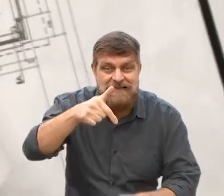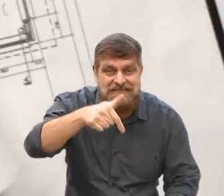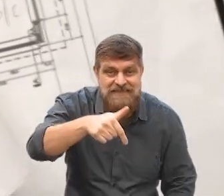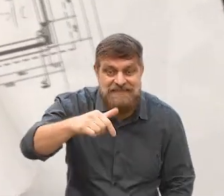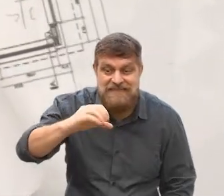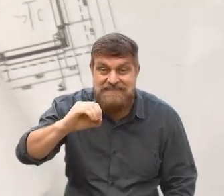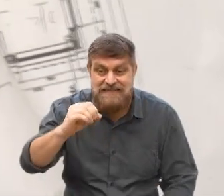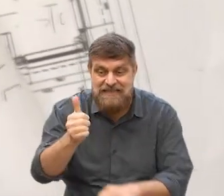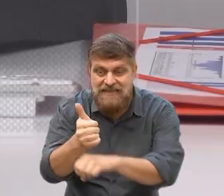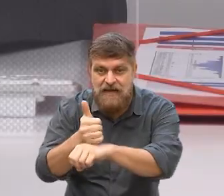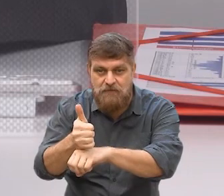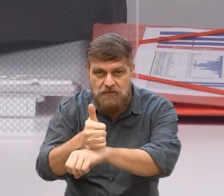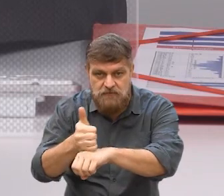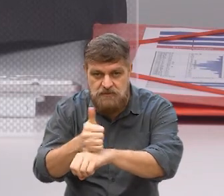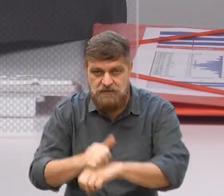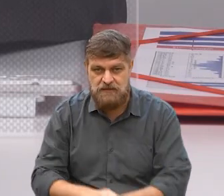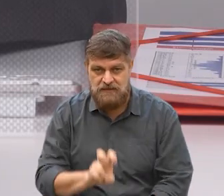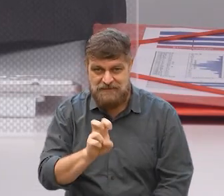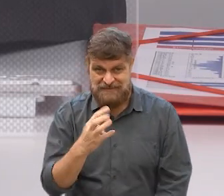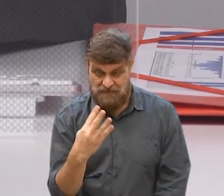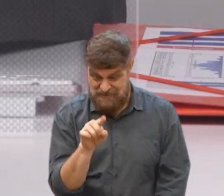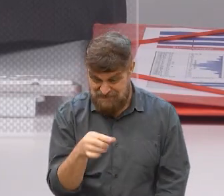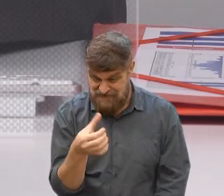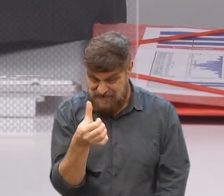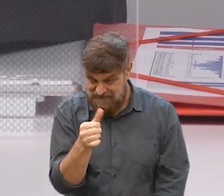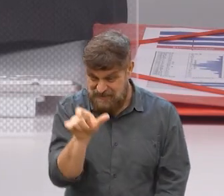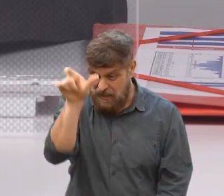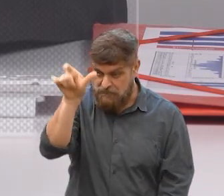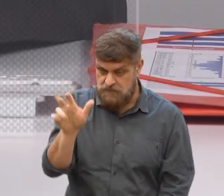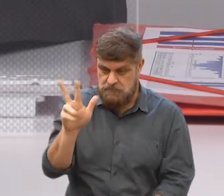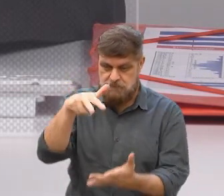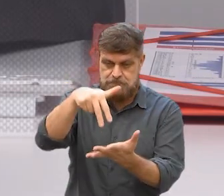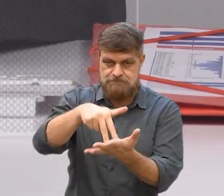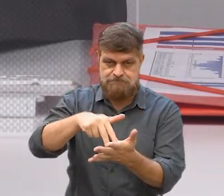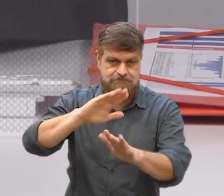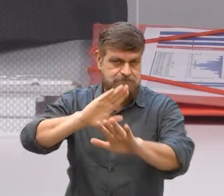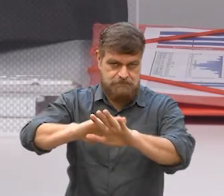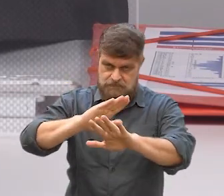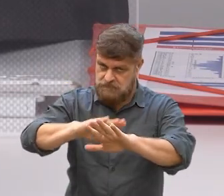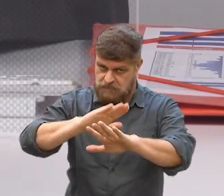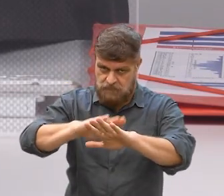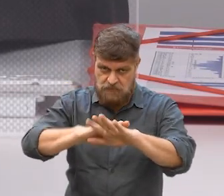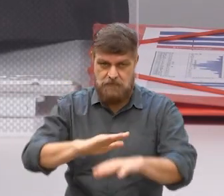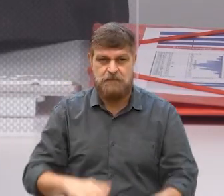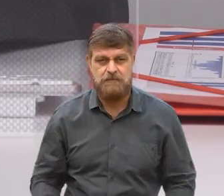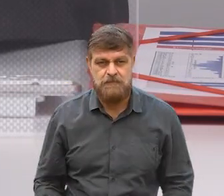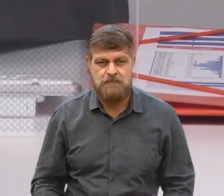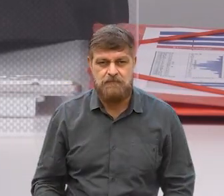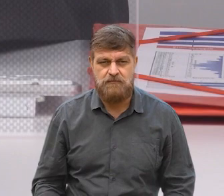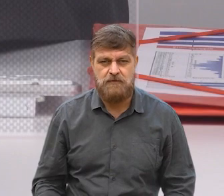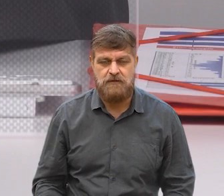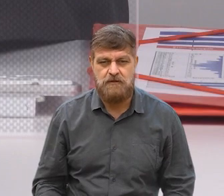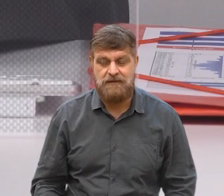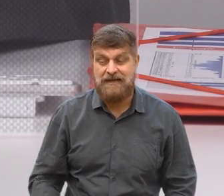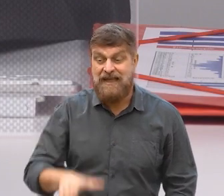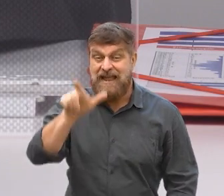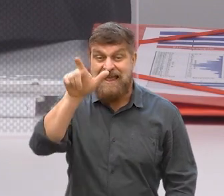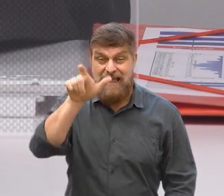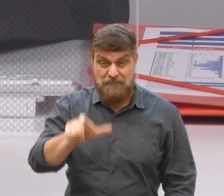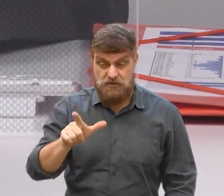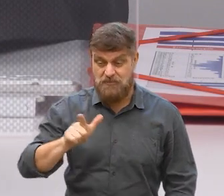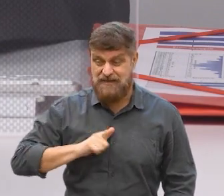resolvi estar acompanhando a minha mãe aí na profissão dela. Né, via que ela era uma empresária de sucesso e que estavam crescendo